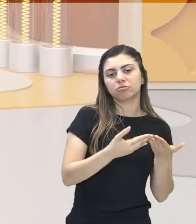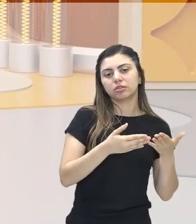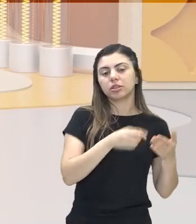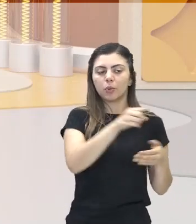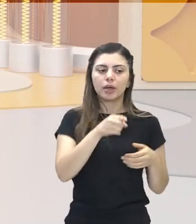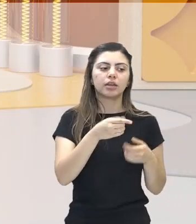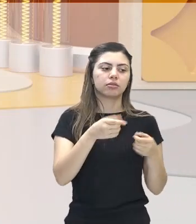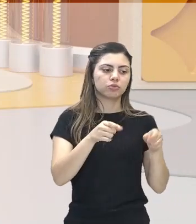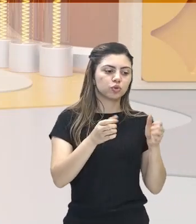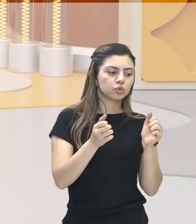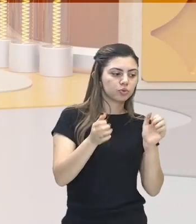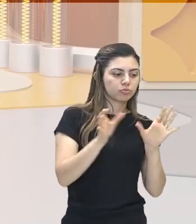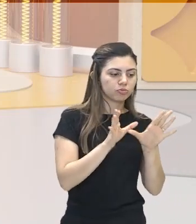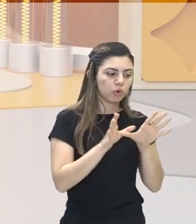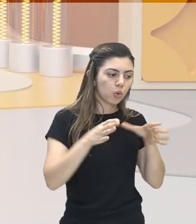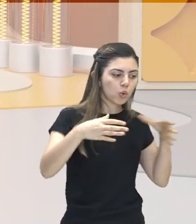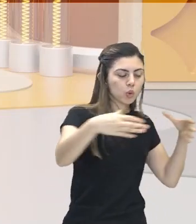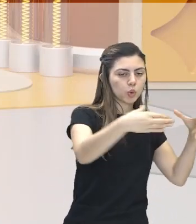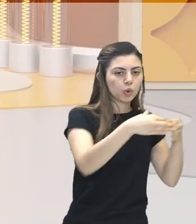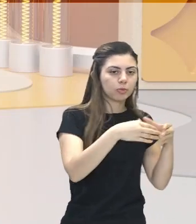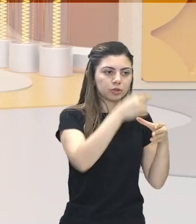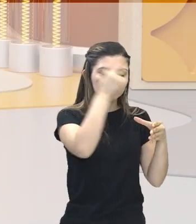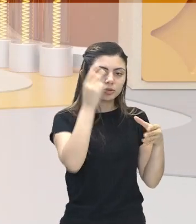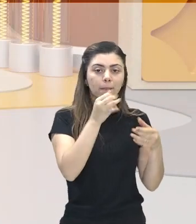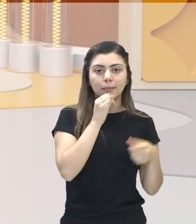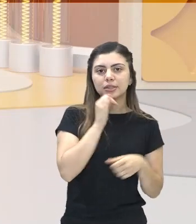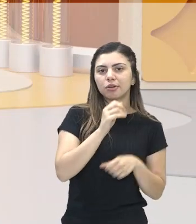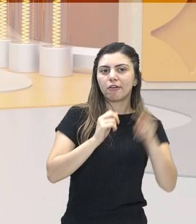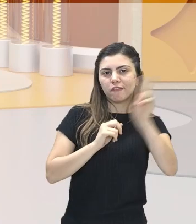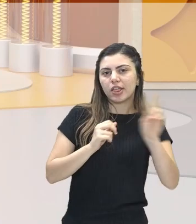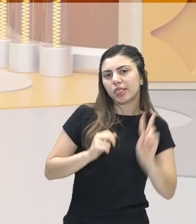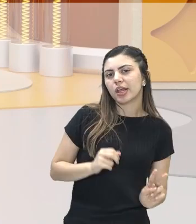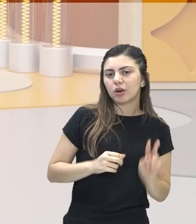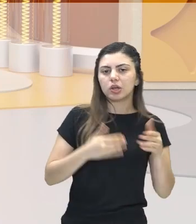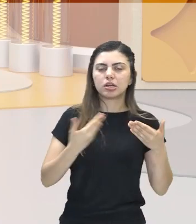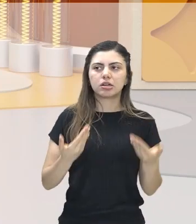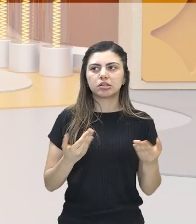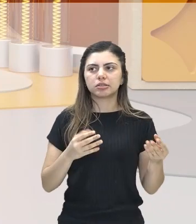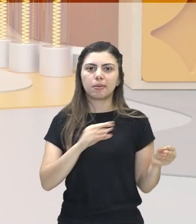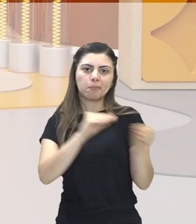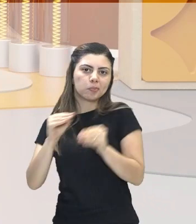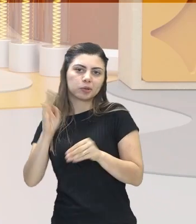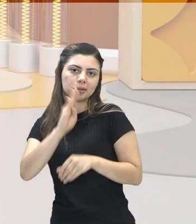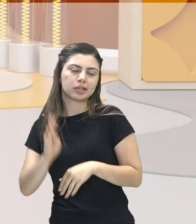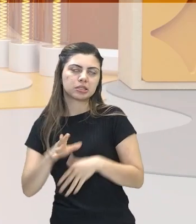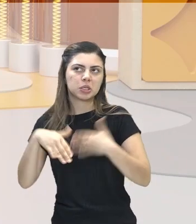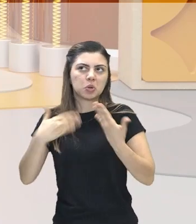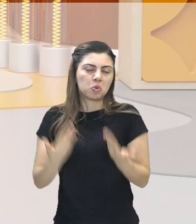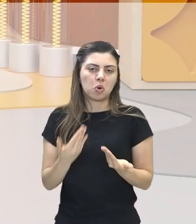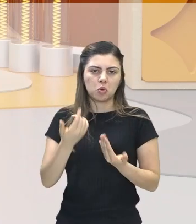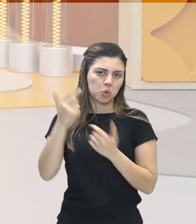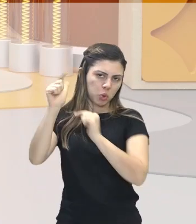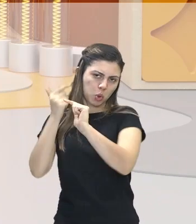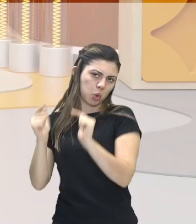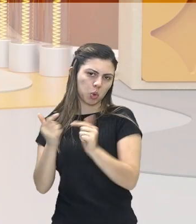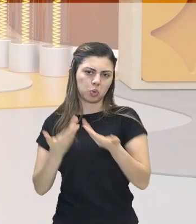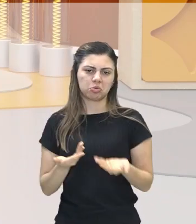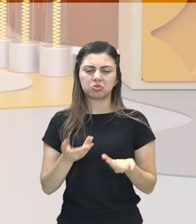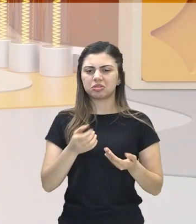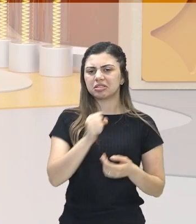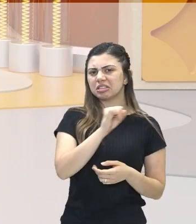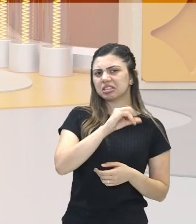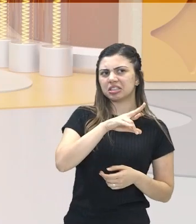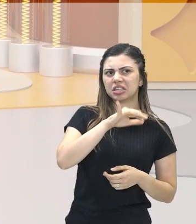daquele país de onde ela veio, né? Venezuelanos no Brasil, poloneses em outro lugar, né? Sírios